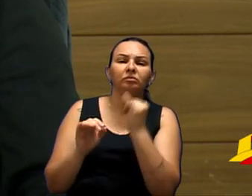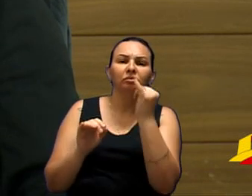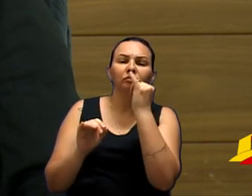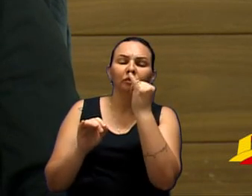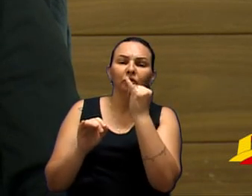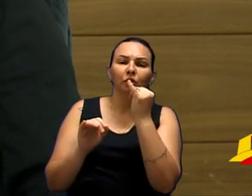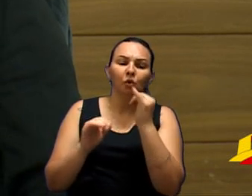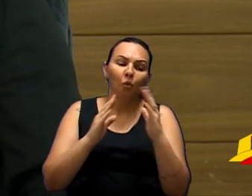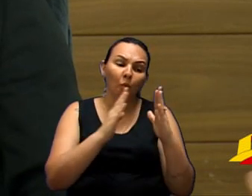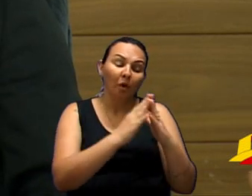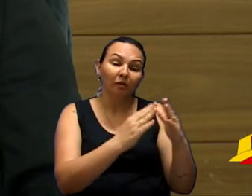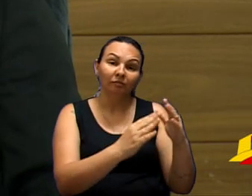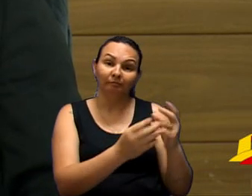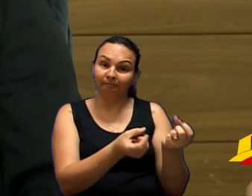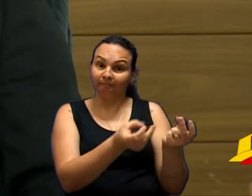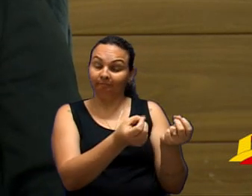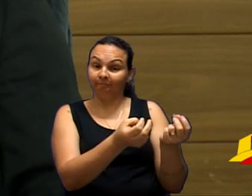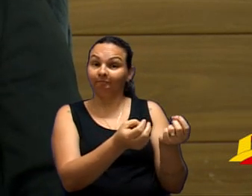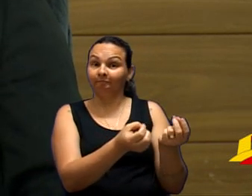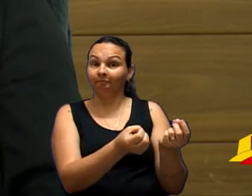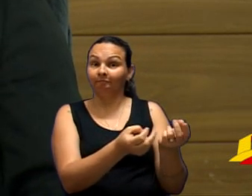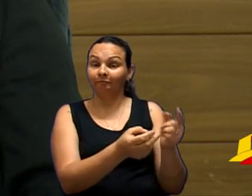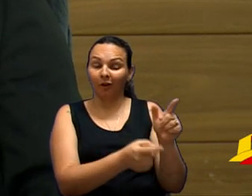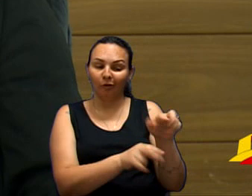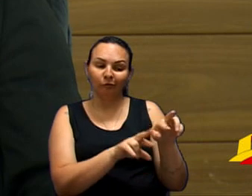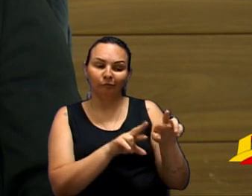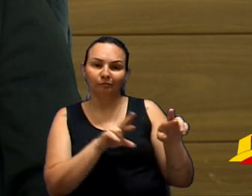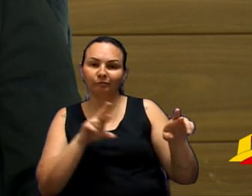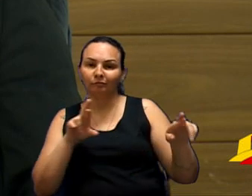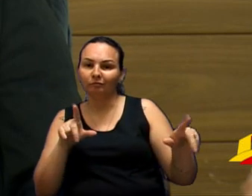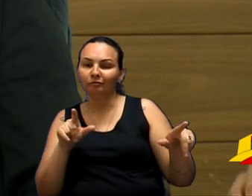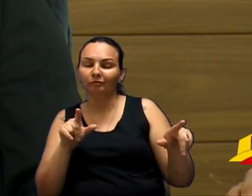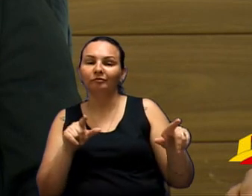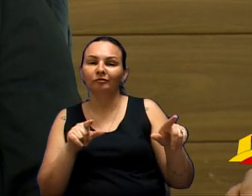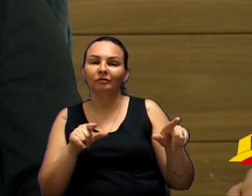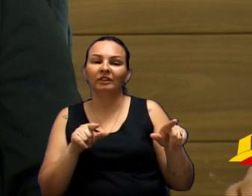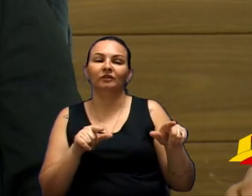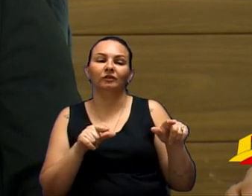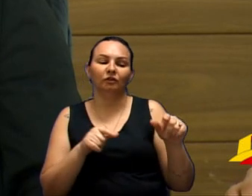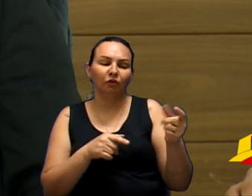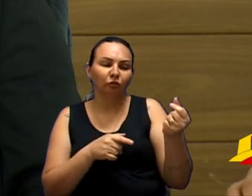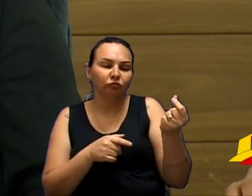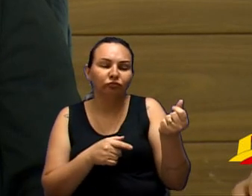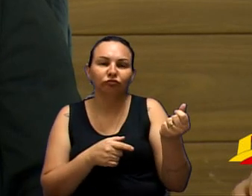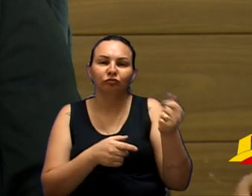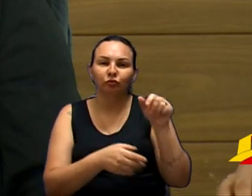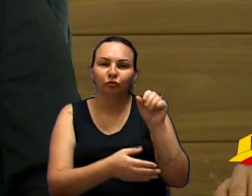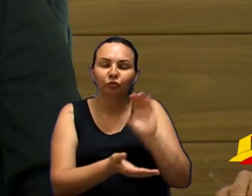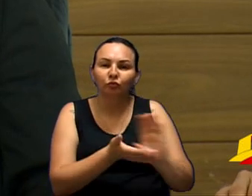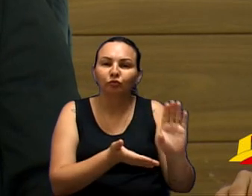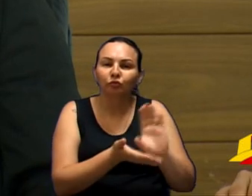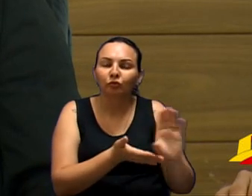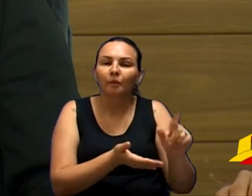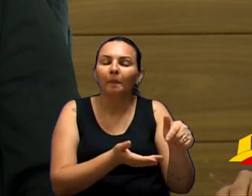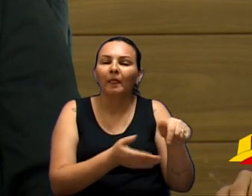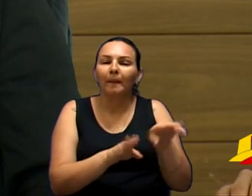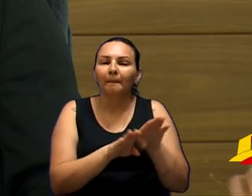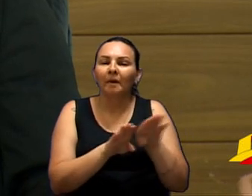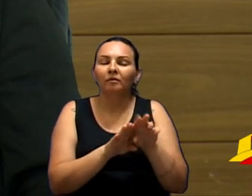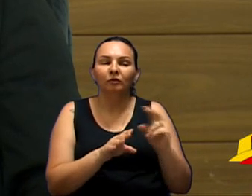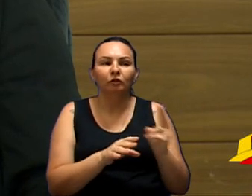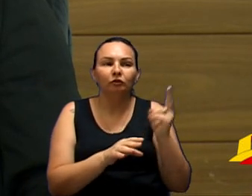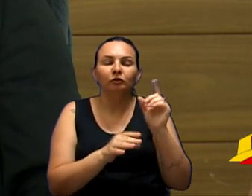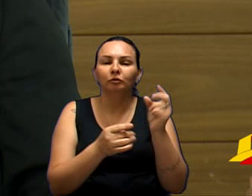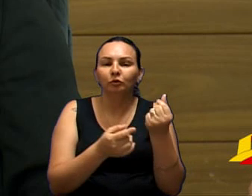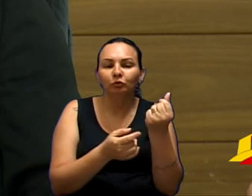é a diferença da operação urbana consorciada de fundos é fundos de investimento fundos de valores que possa se